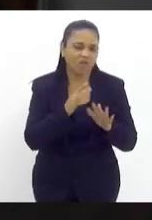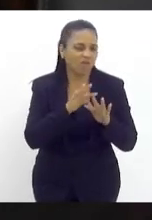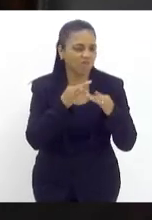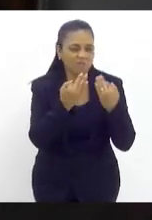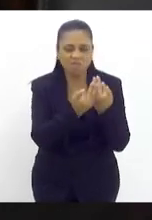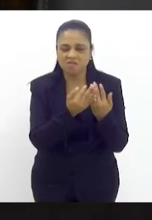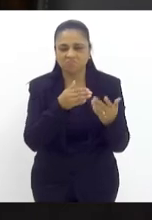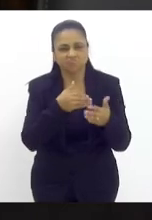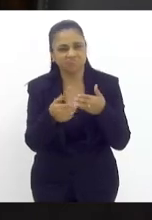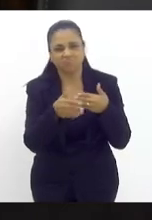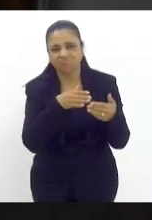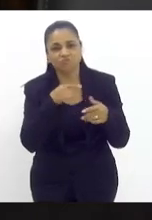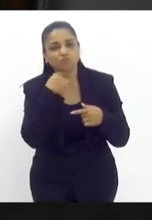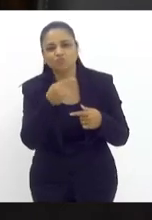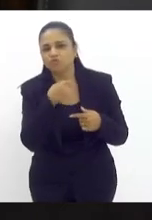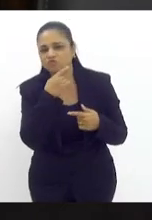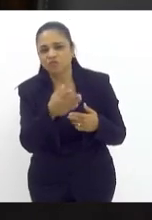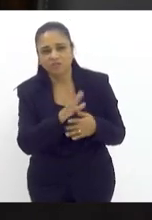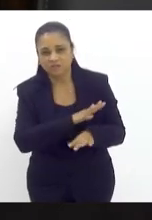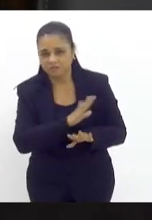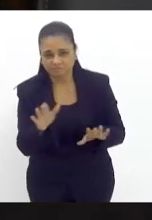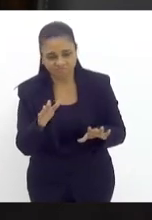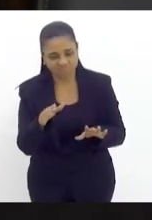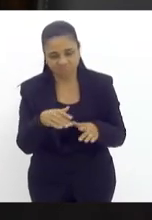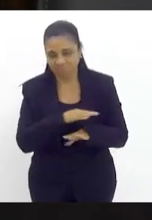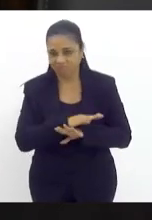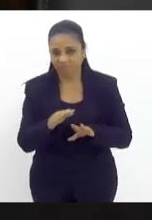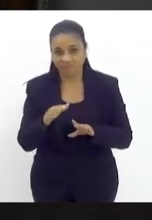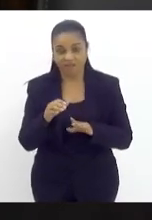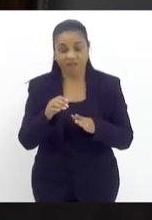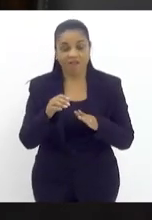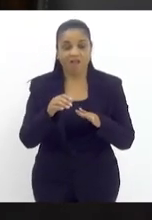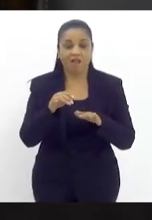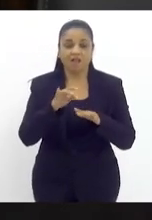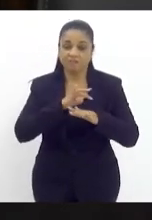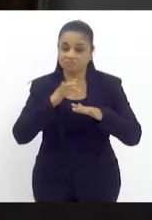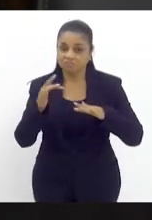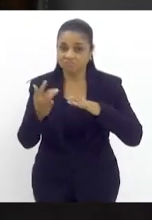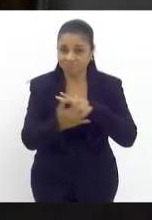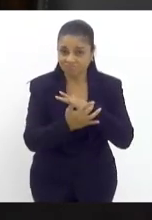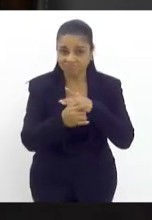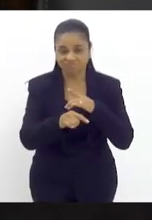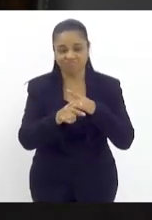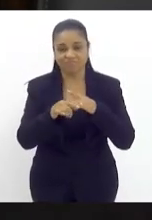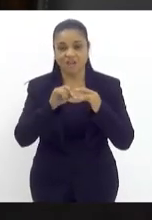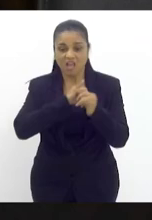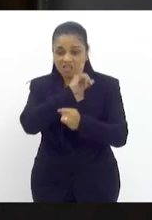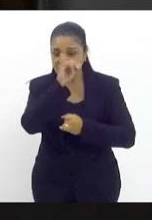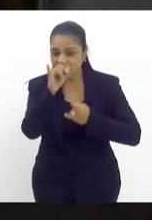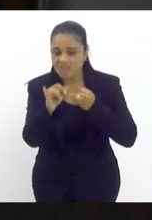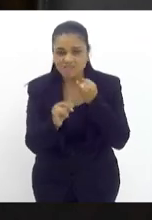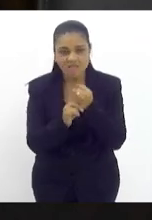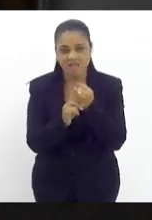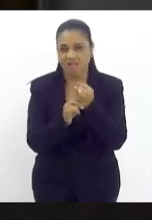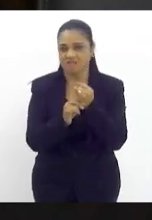for. Escancarou, né, as redes sociais, escancarou a internet para o